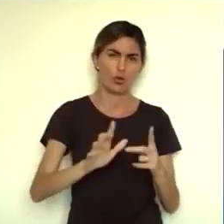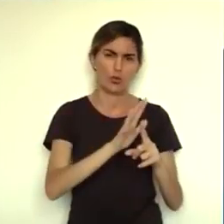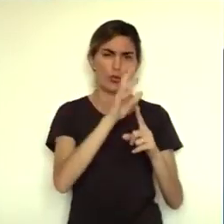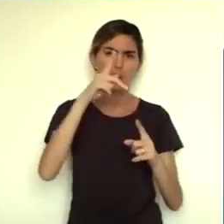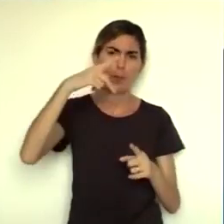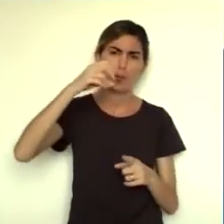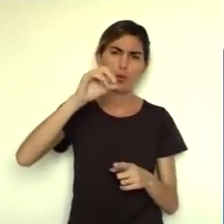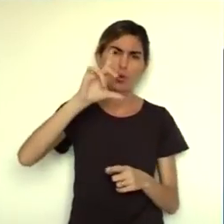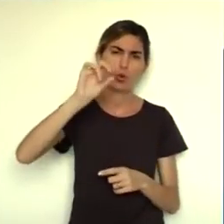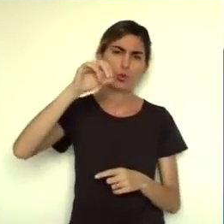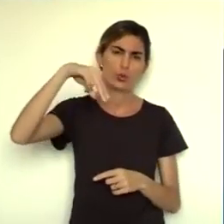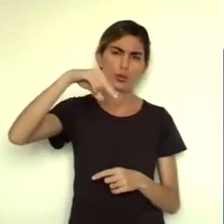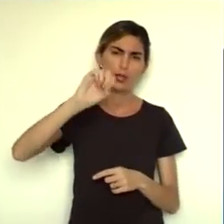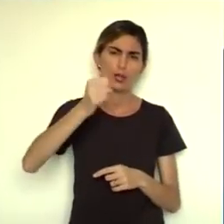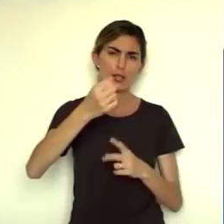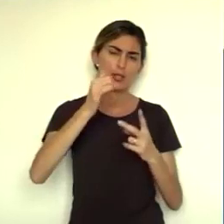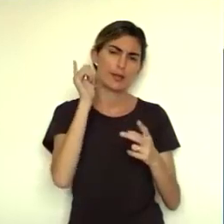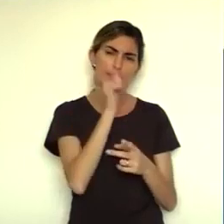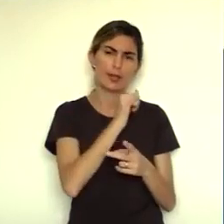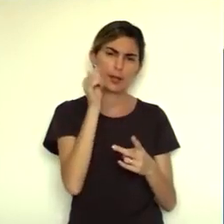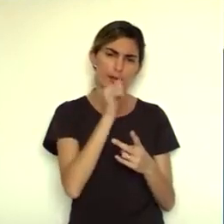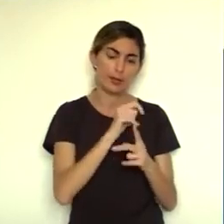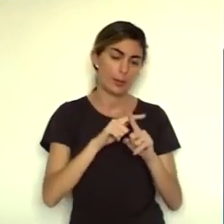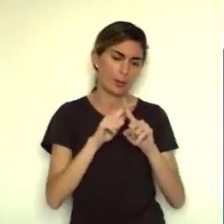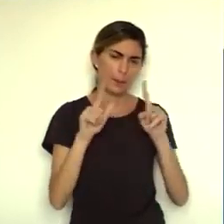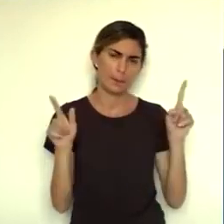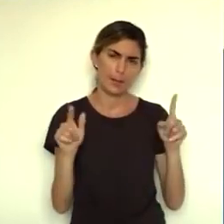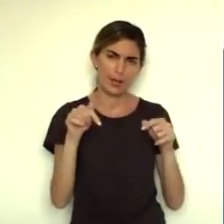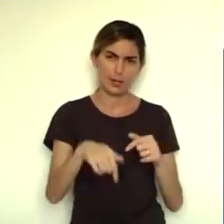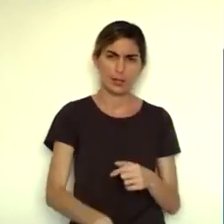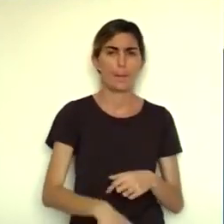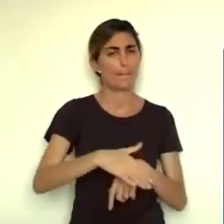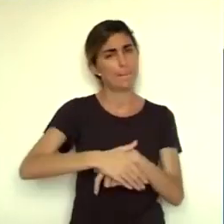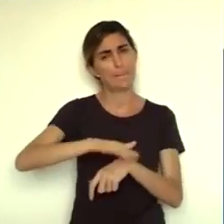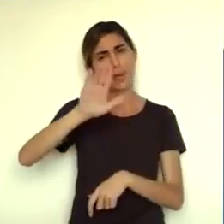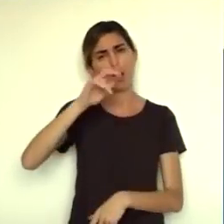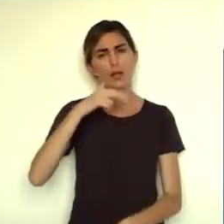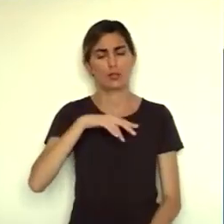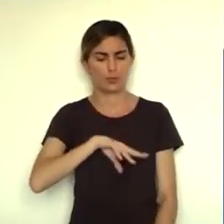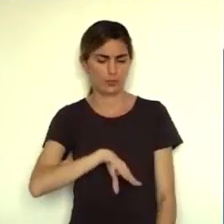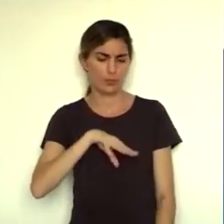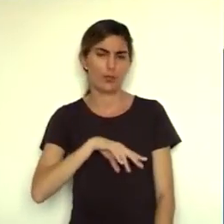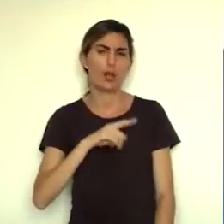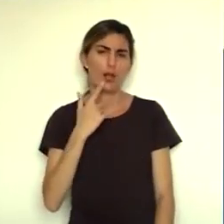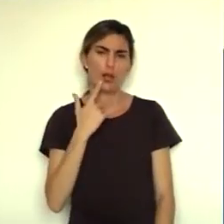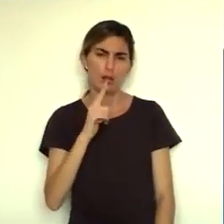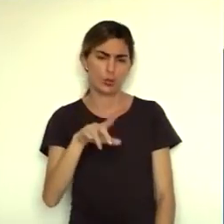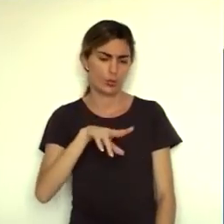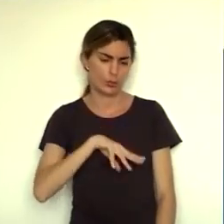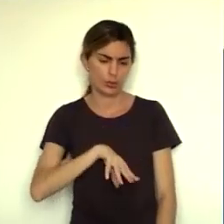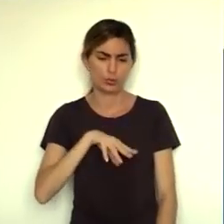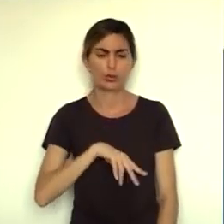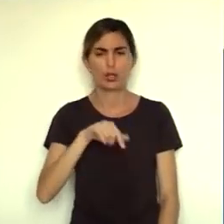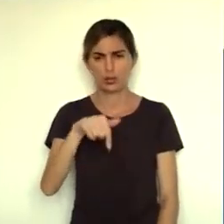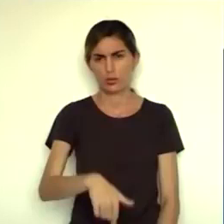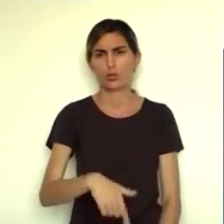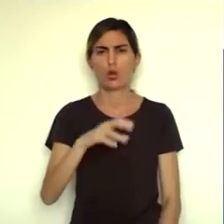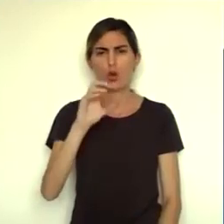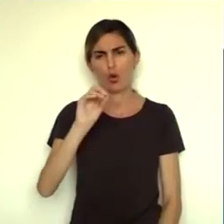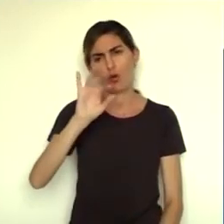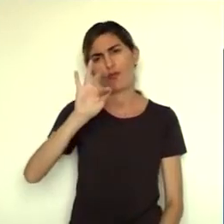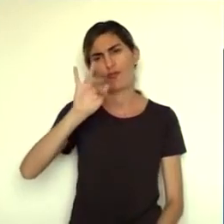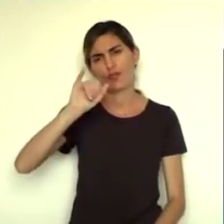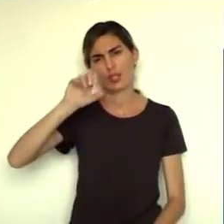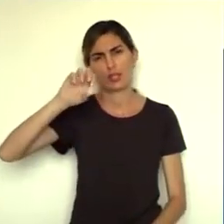que têm influência polonesa, que têm influência italiana, mas predominantemente a língua portuguesa, né? Ela é a